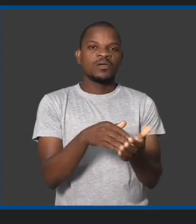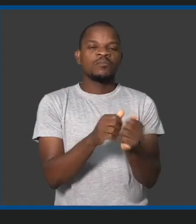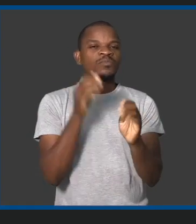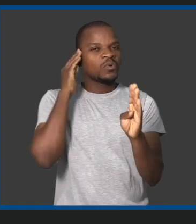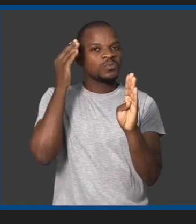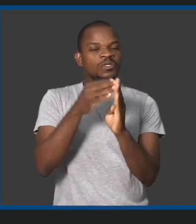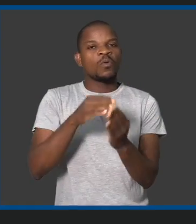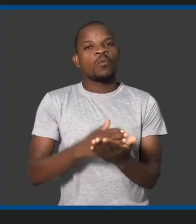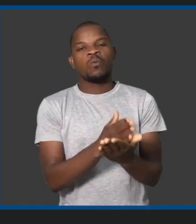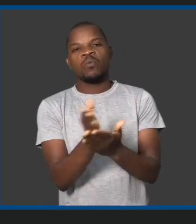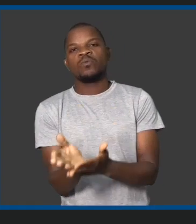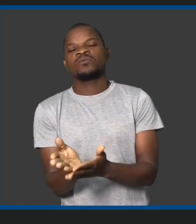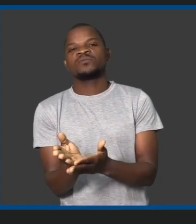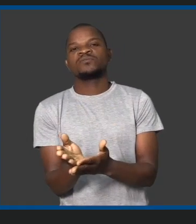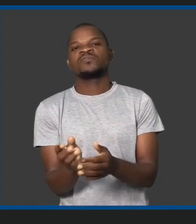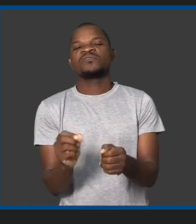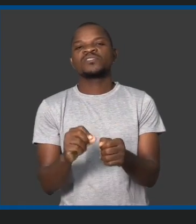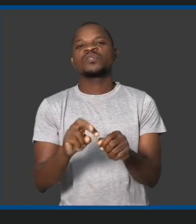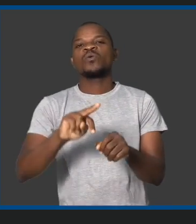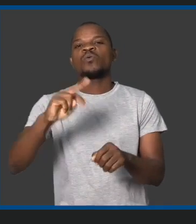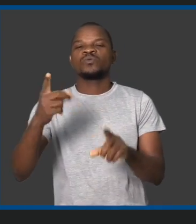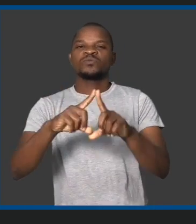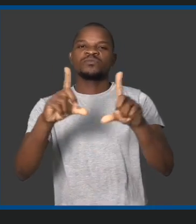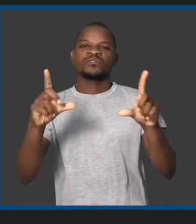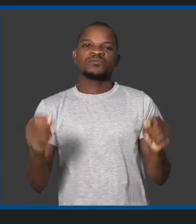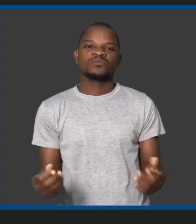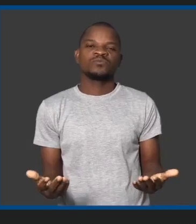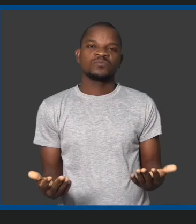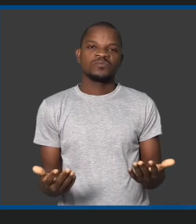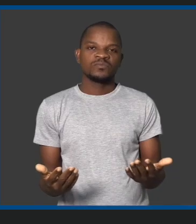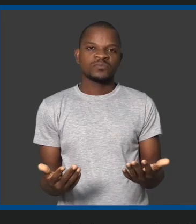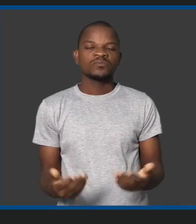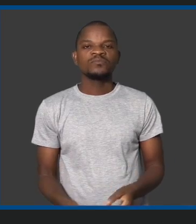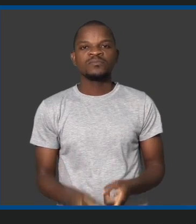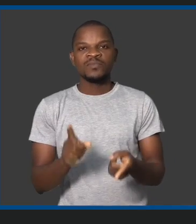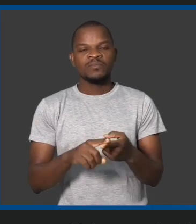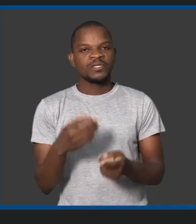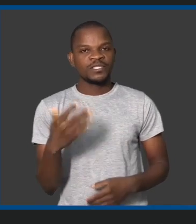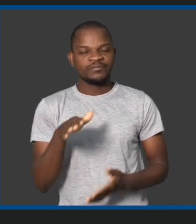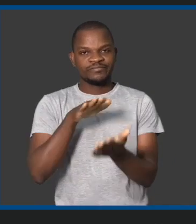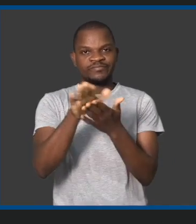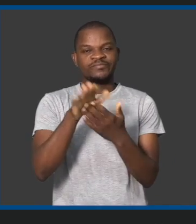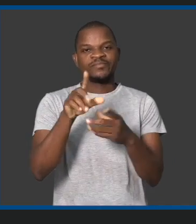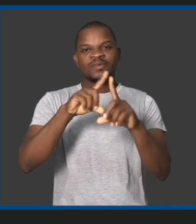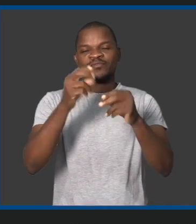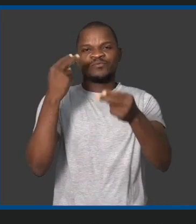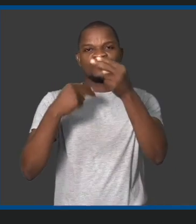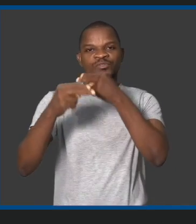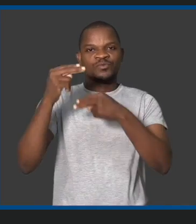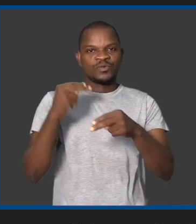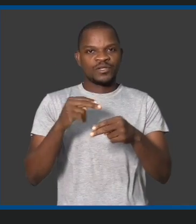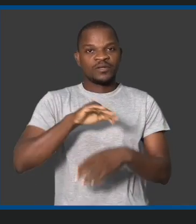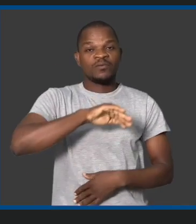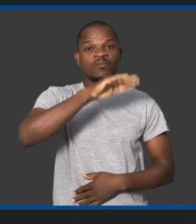queriam fazer. Então, vão com o objetivo deles, fazer outra coisa. Falamos do historial da cabeça de velho.